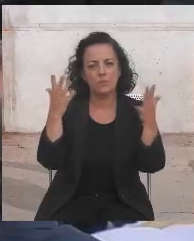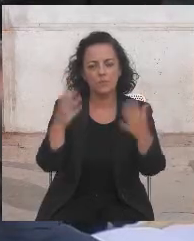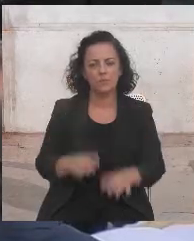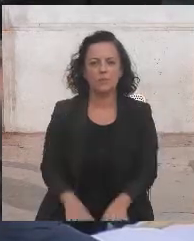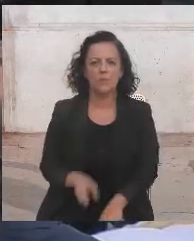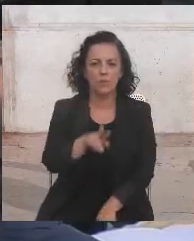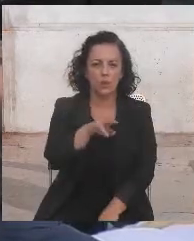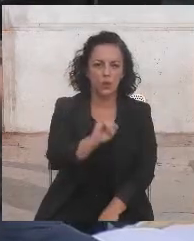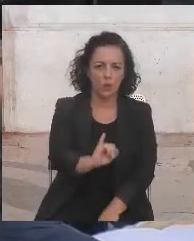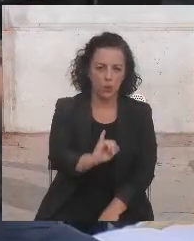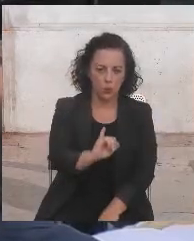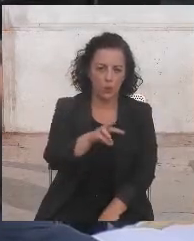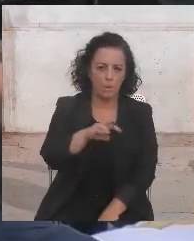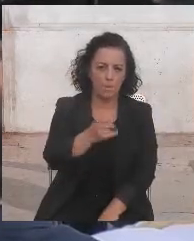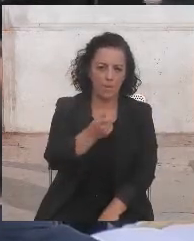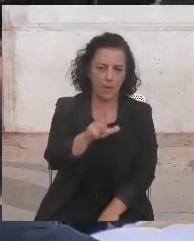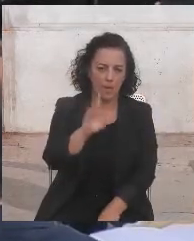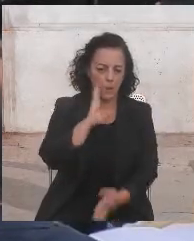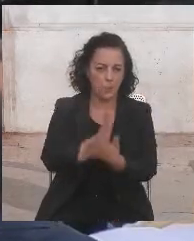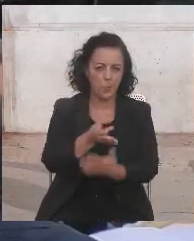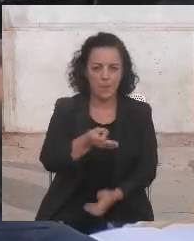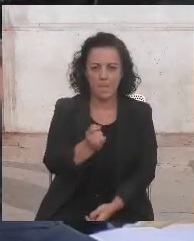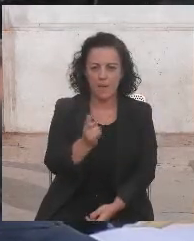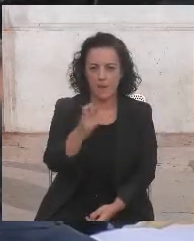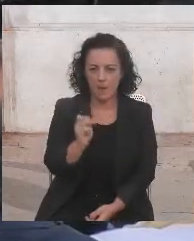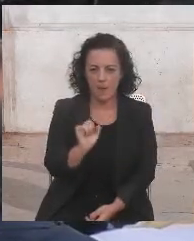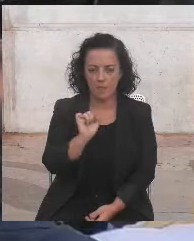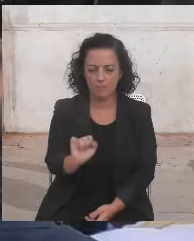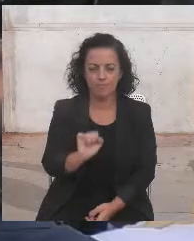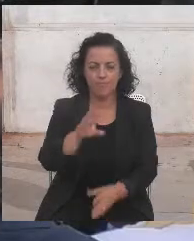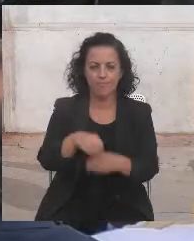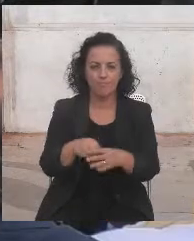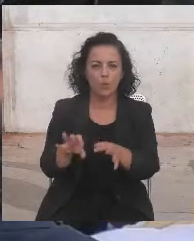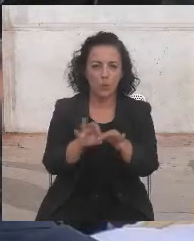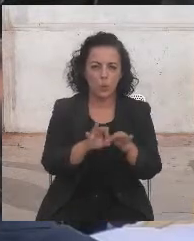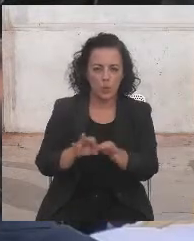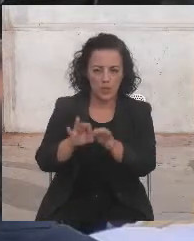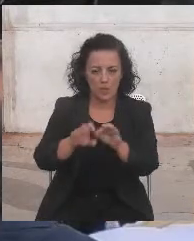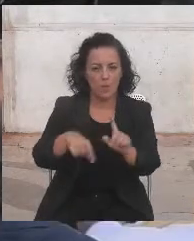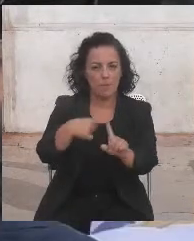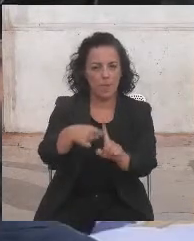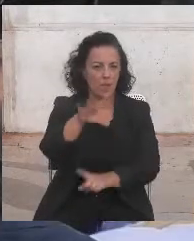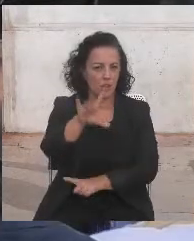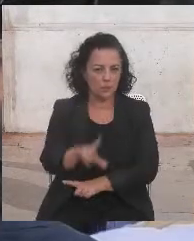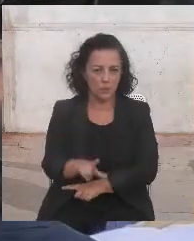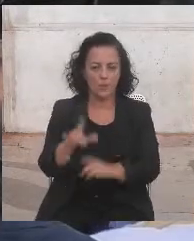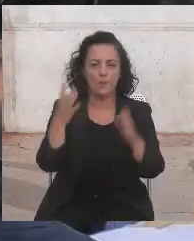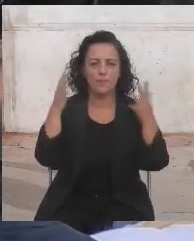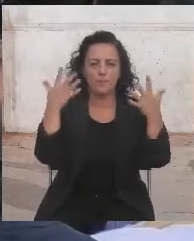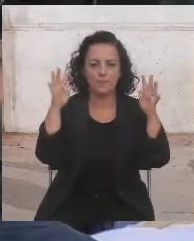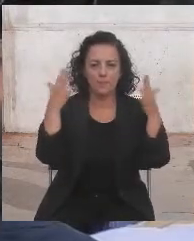Rui Miguel Marcelino Tavares Pereira, Coligação Mais Lisboa.